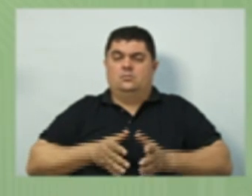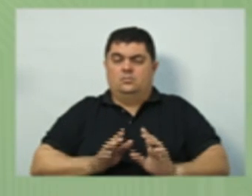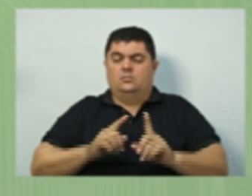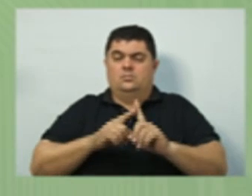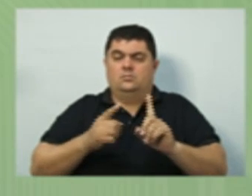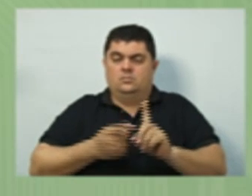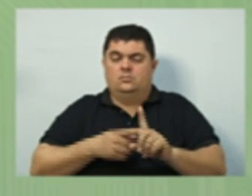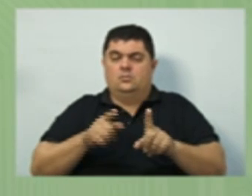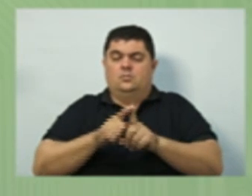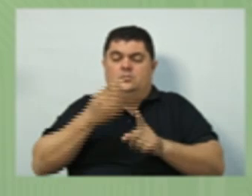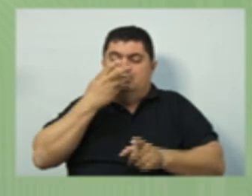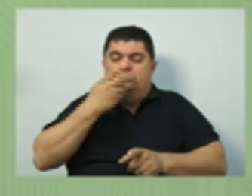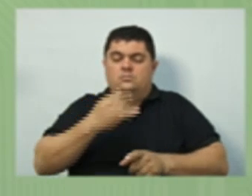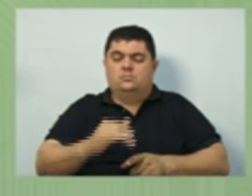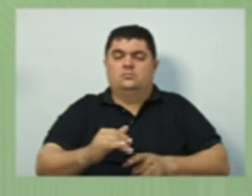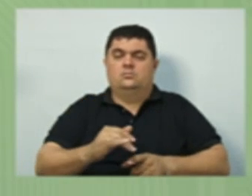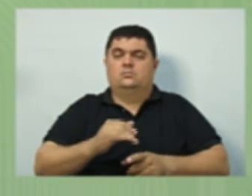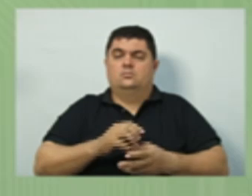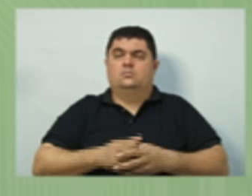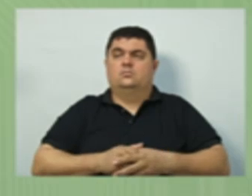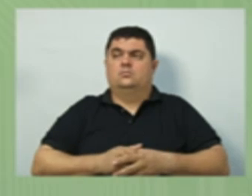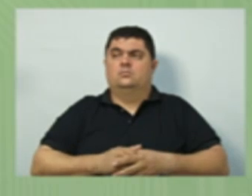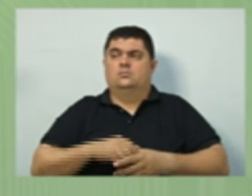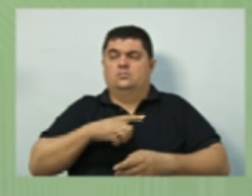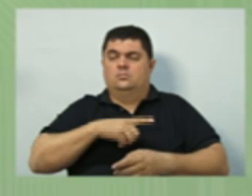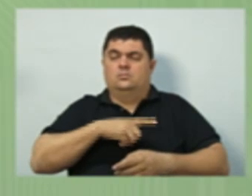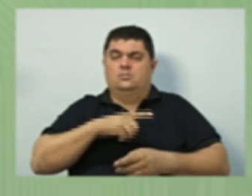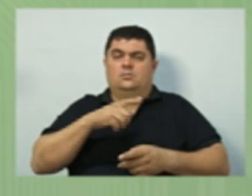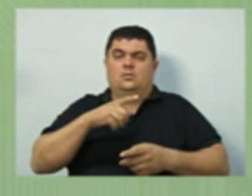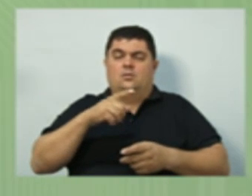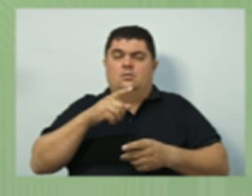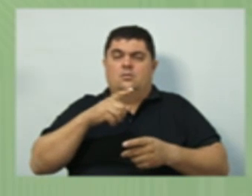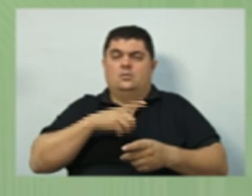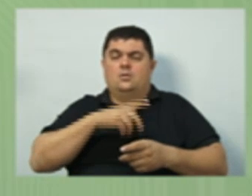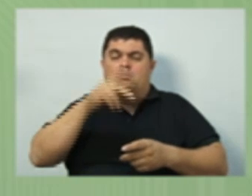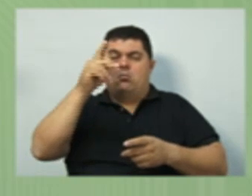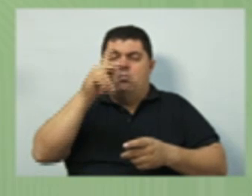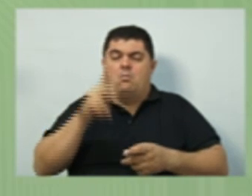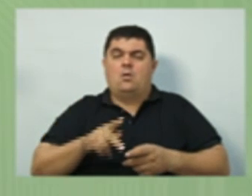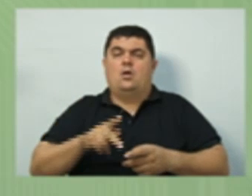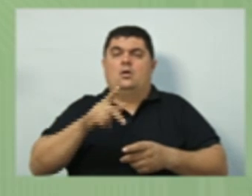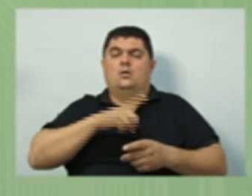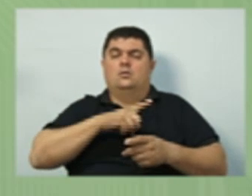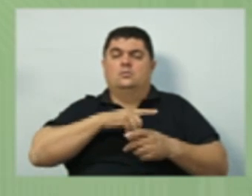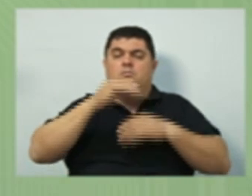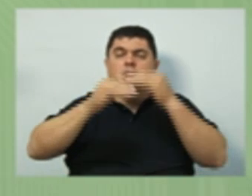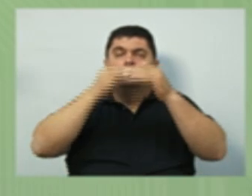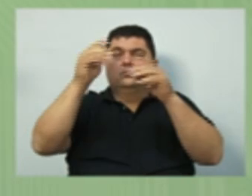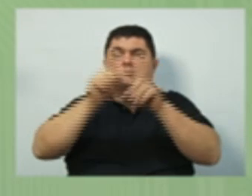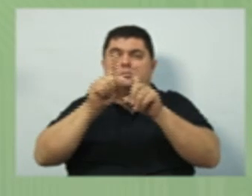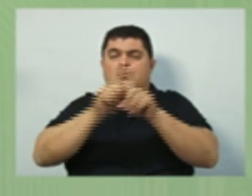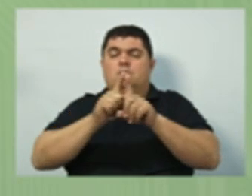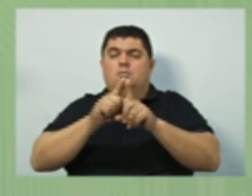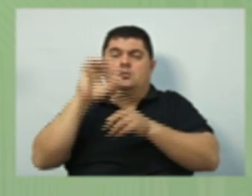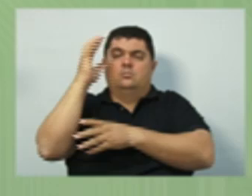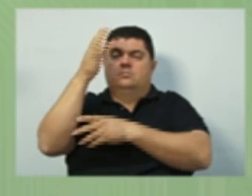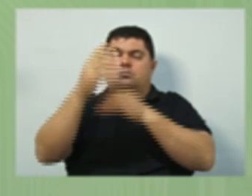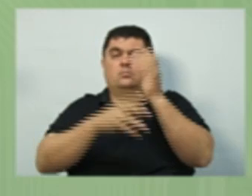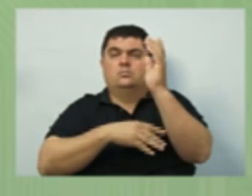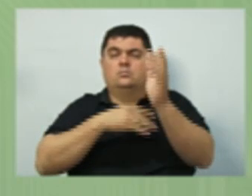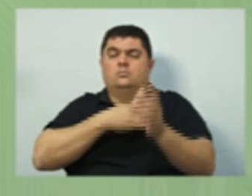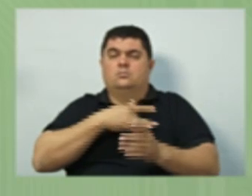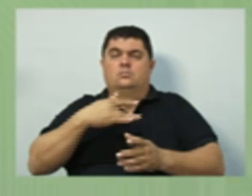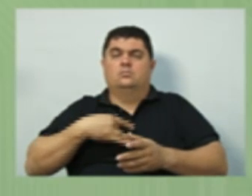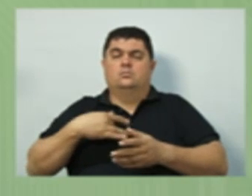e à infância. Difusos, como direito à paz, ao desenvolvimento sustentável e ao meio ambiente